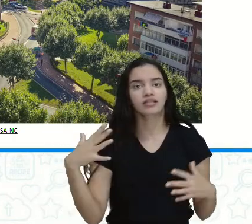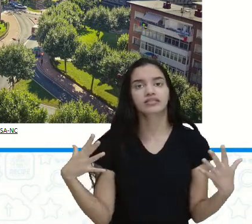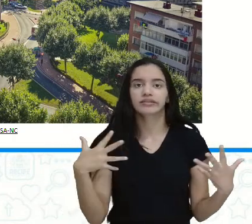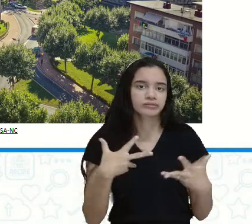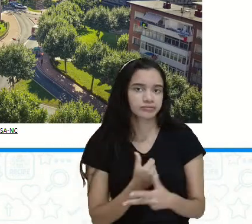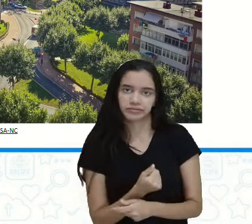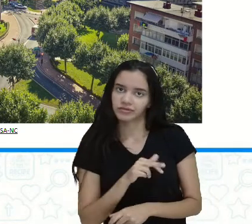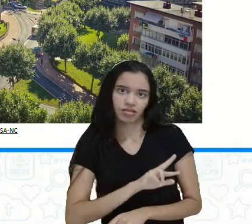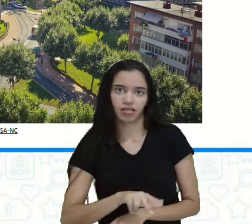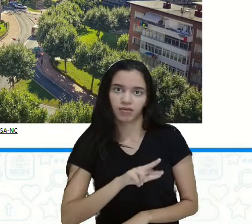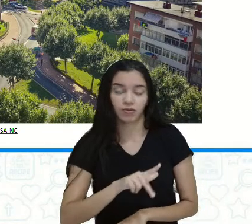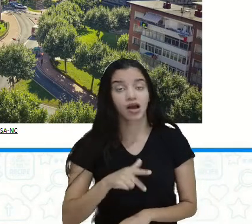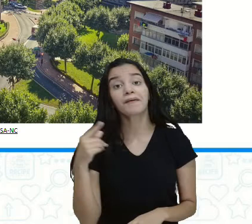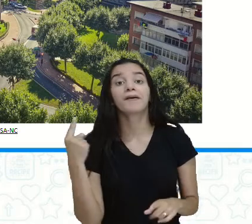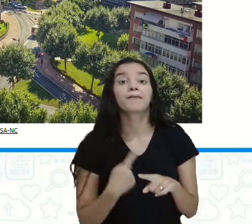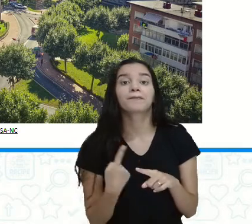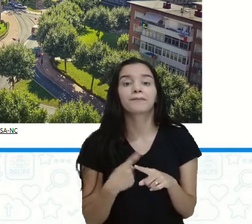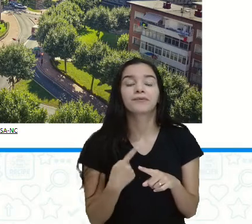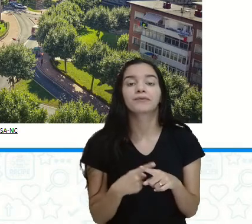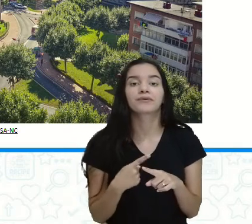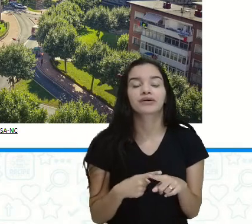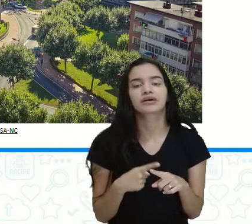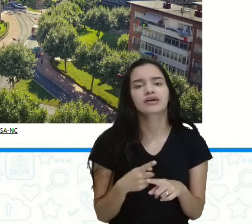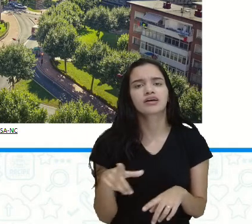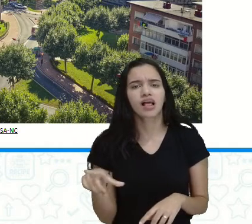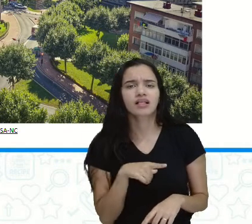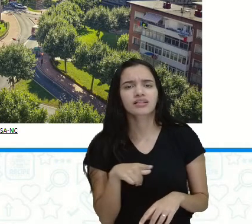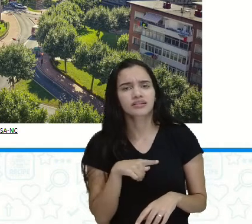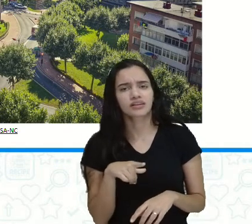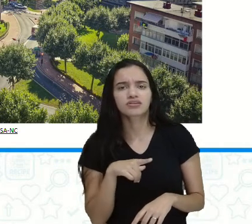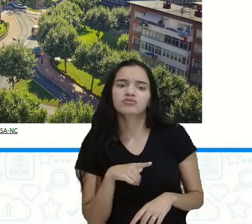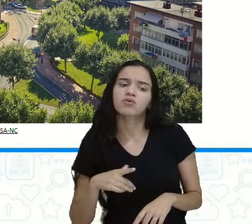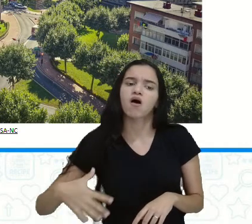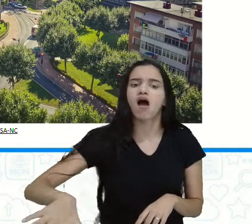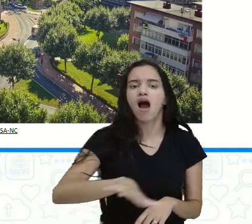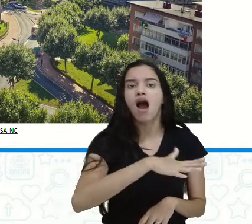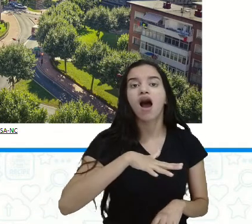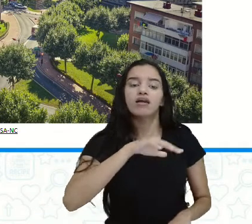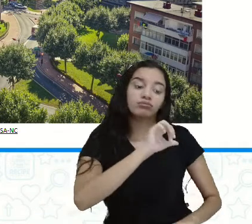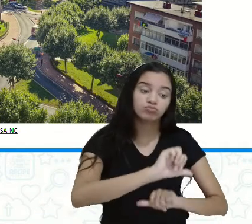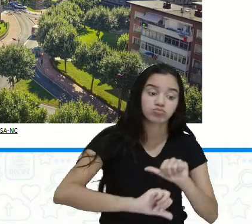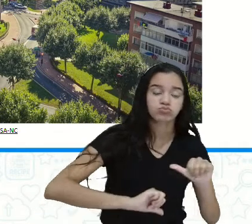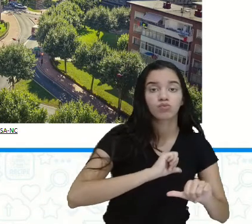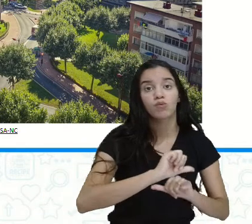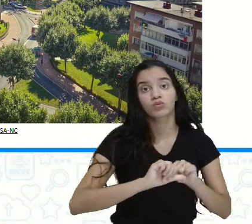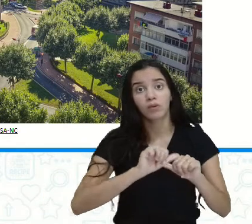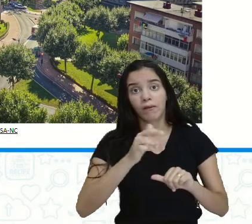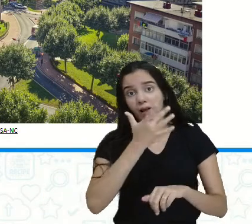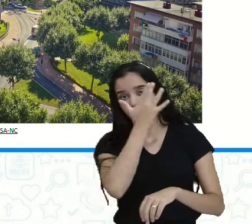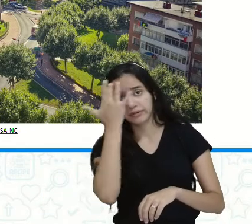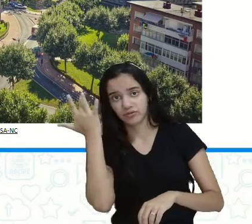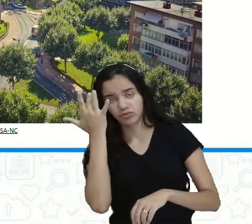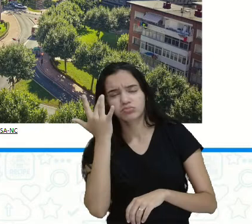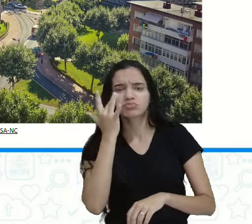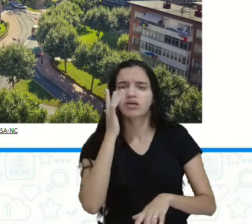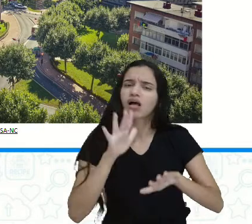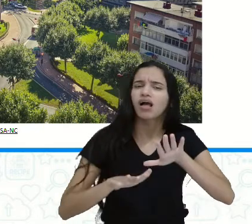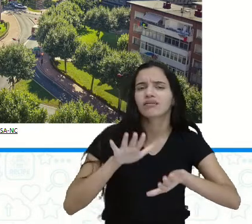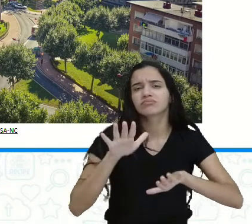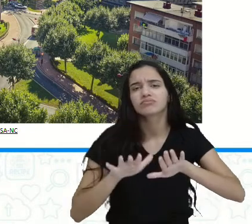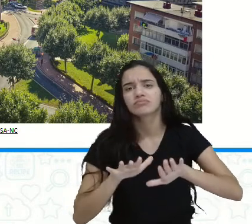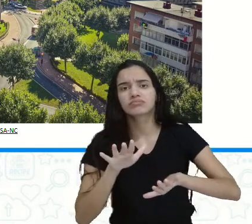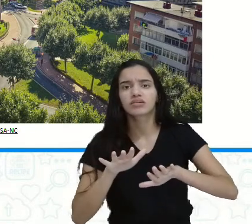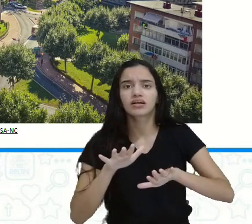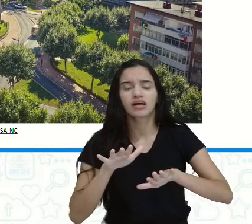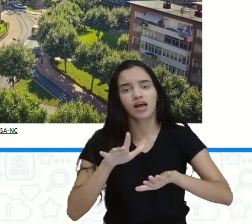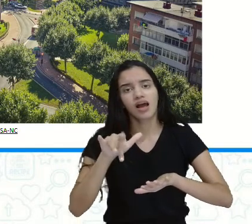paisagem natural. Por quê? Mesmo tendo muita área verde, ela foi completamente modificada pelas pessoas. Talvez a